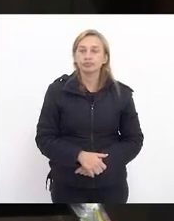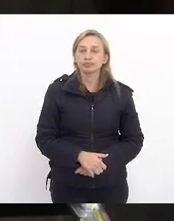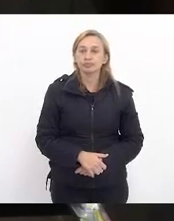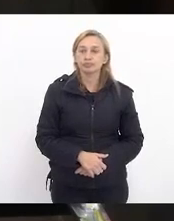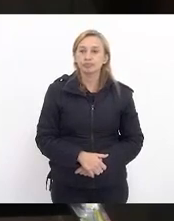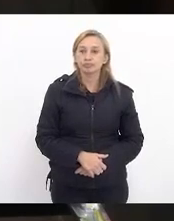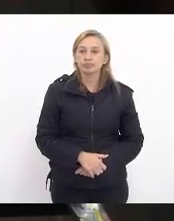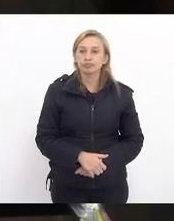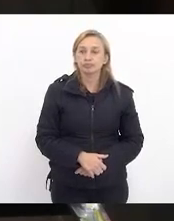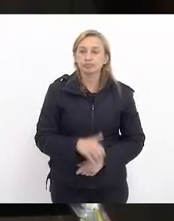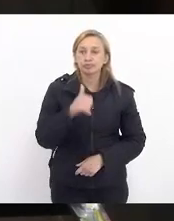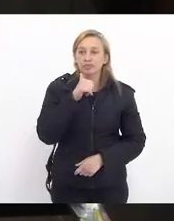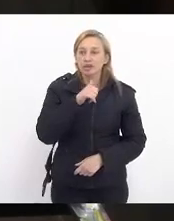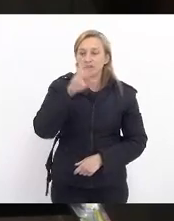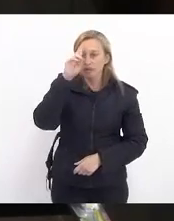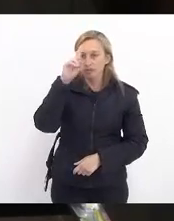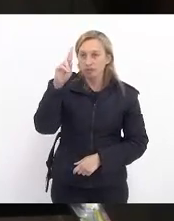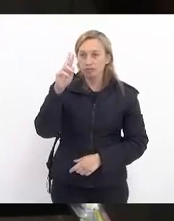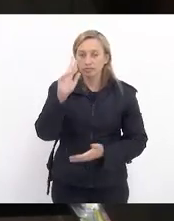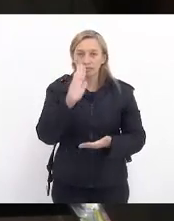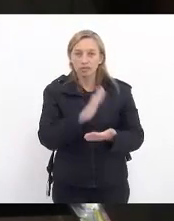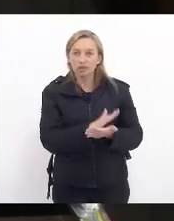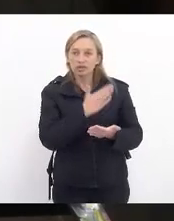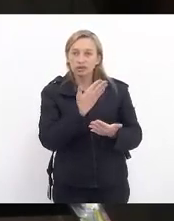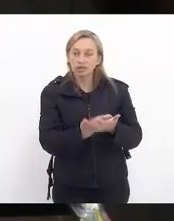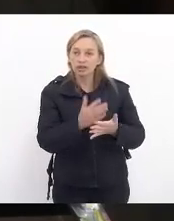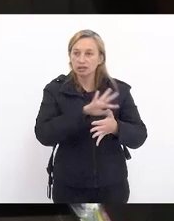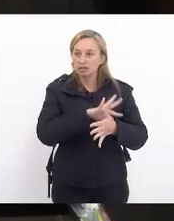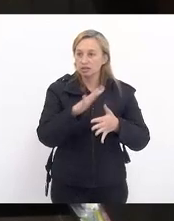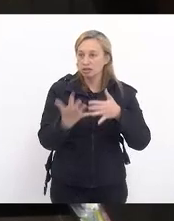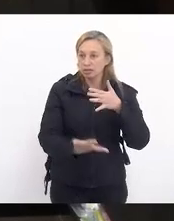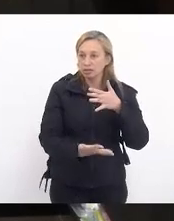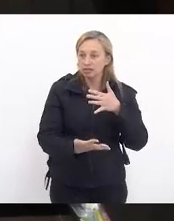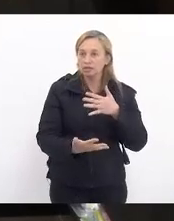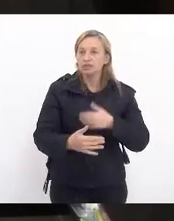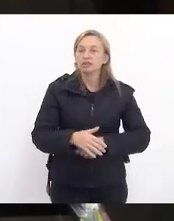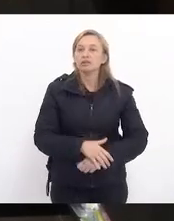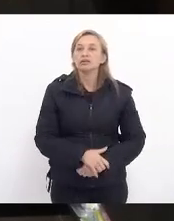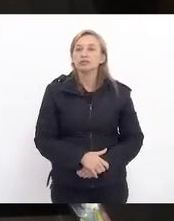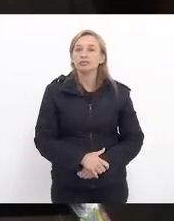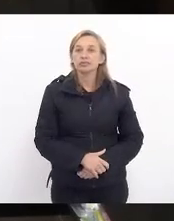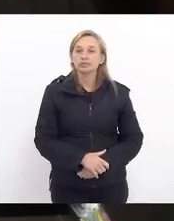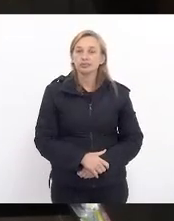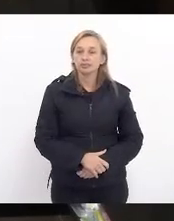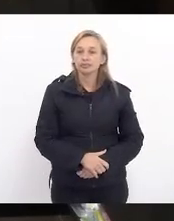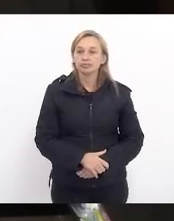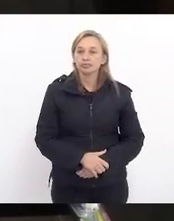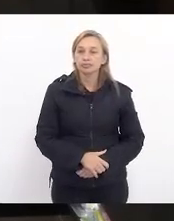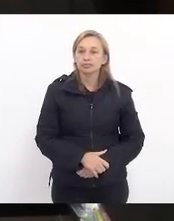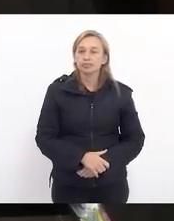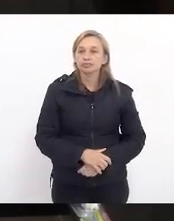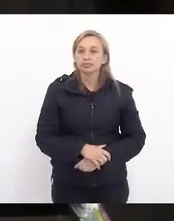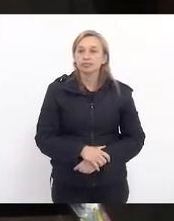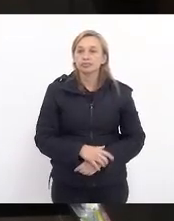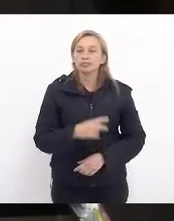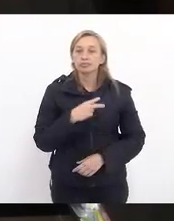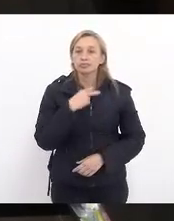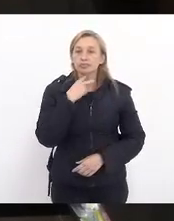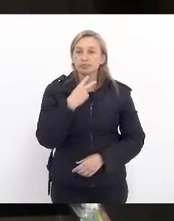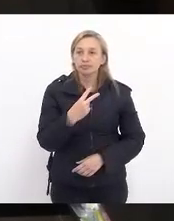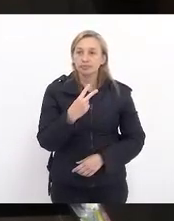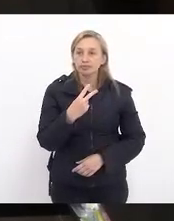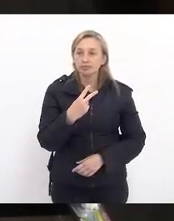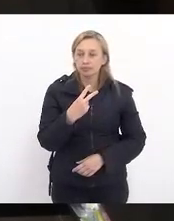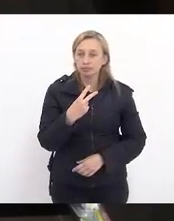a senhora intérprete da linguagem de libras que leva a nossa